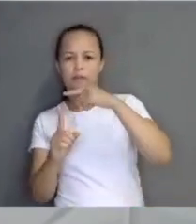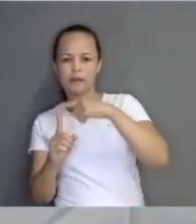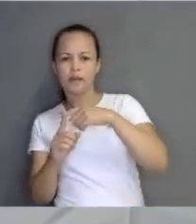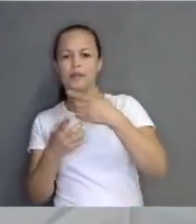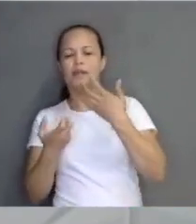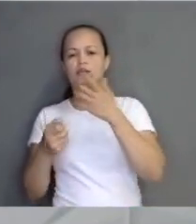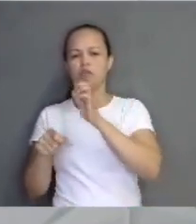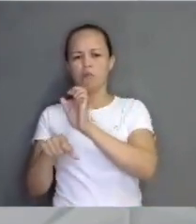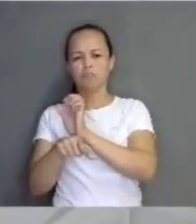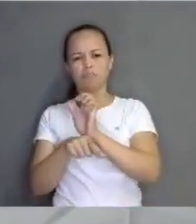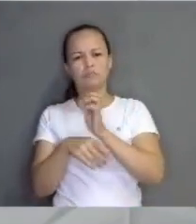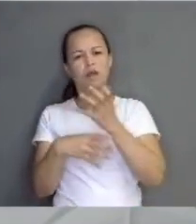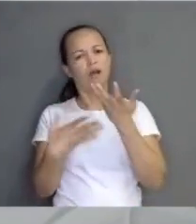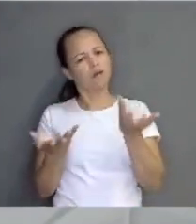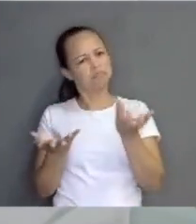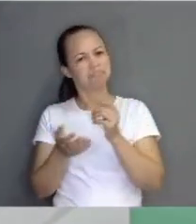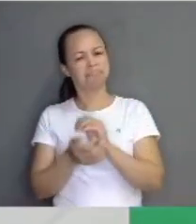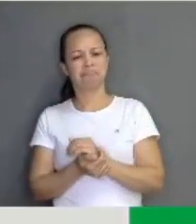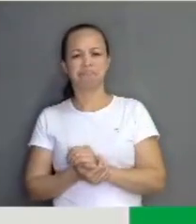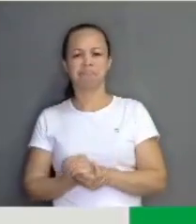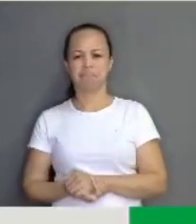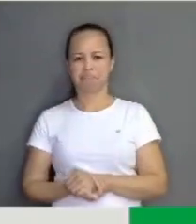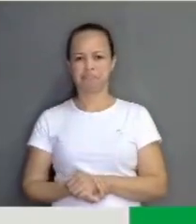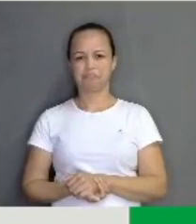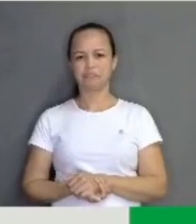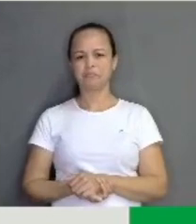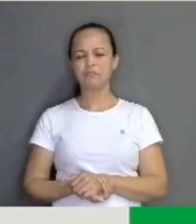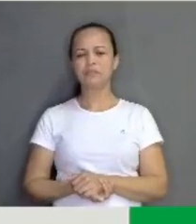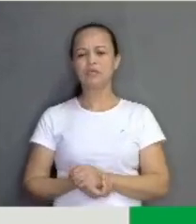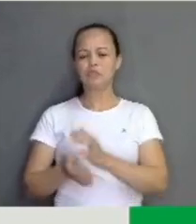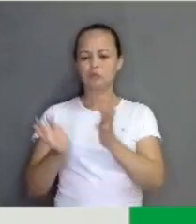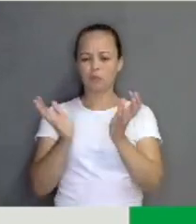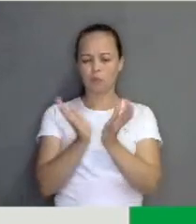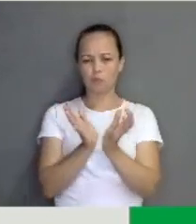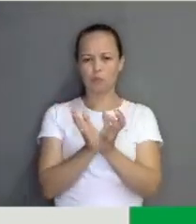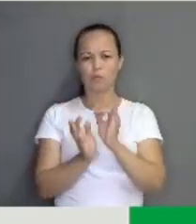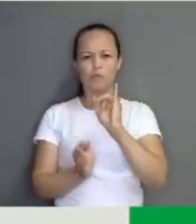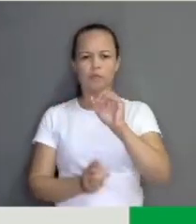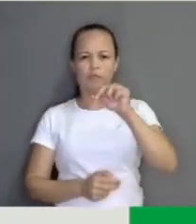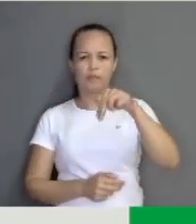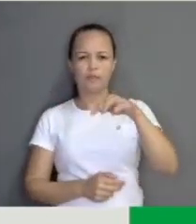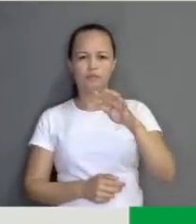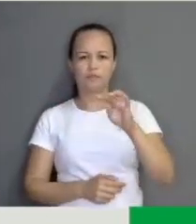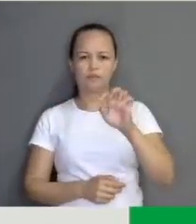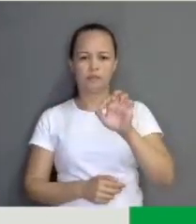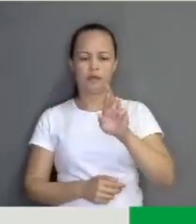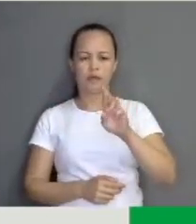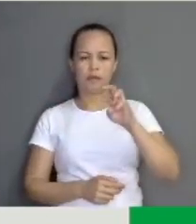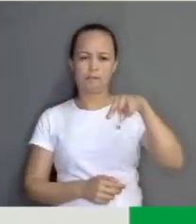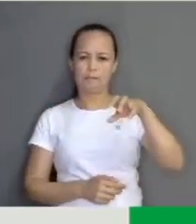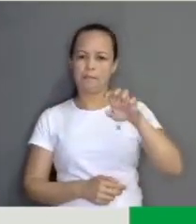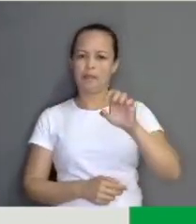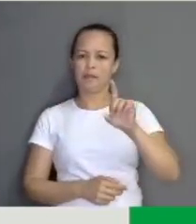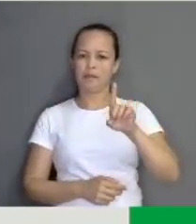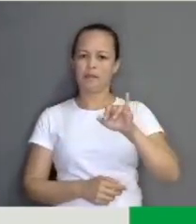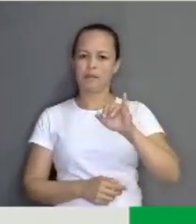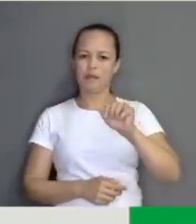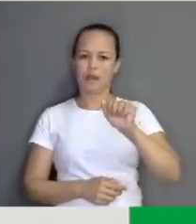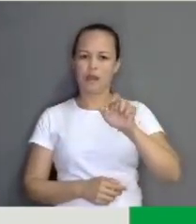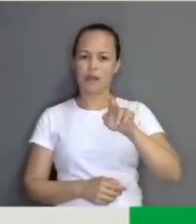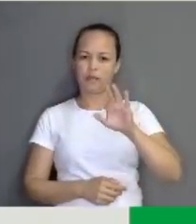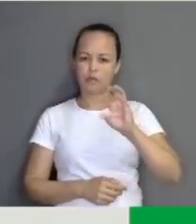entendeu? E existe um grupo intermediário, tá? Que são aqueles que se alternam e